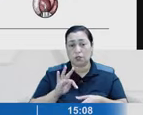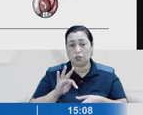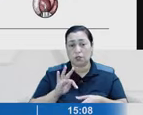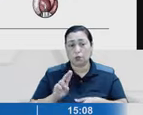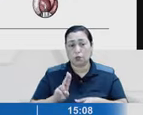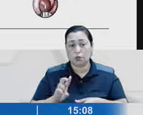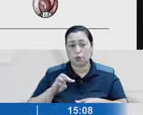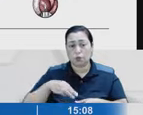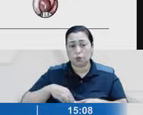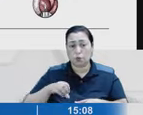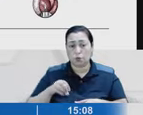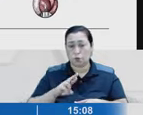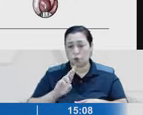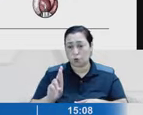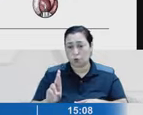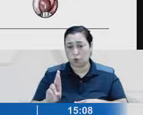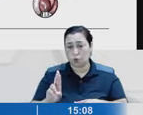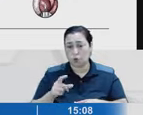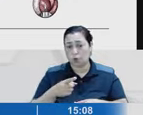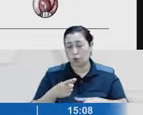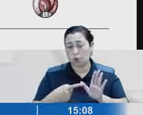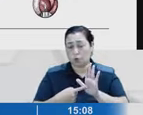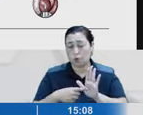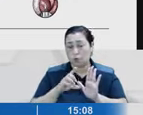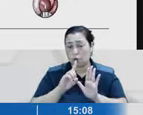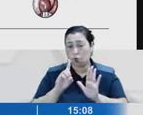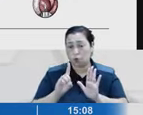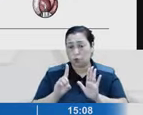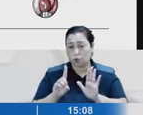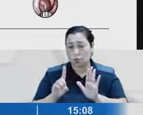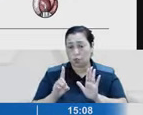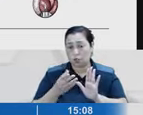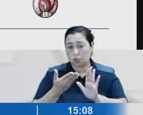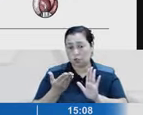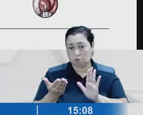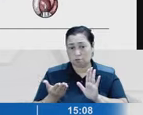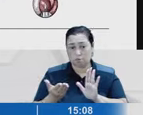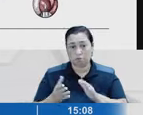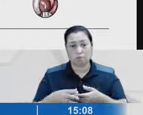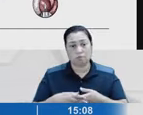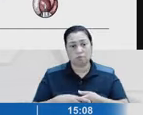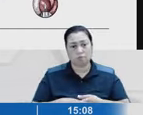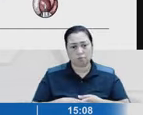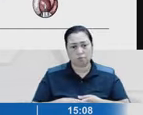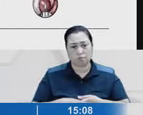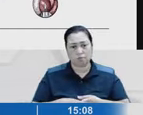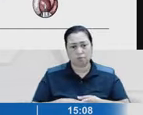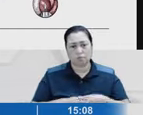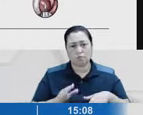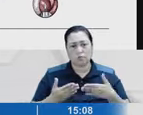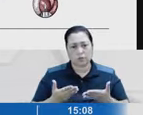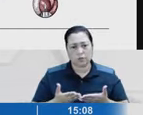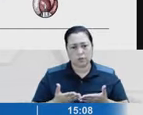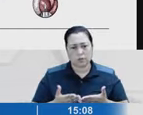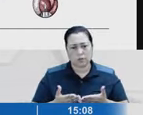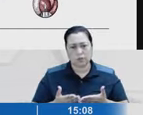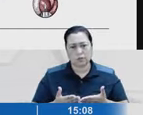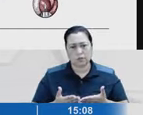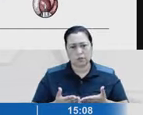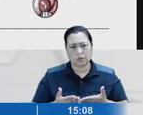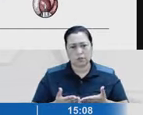cólon, né? E aqui, o lado direito, um tumor de cólon direito. Então,